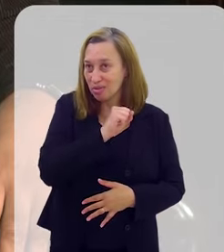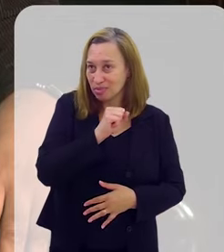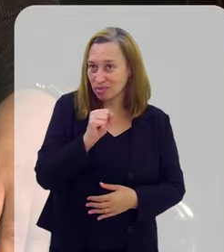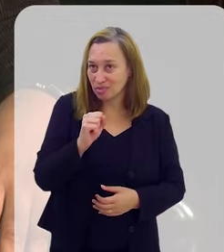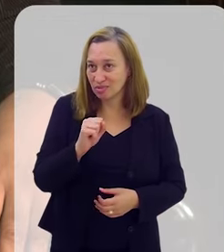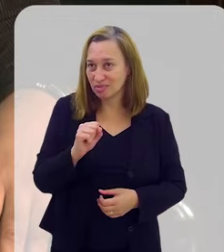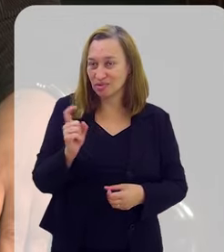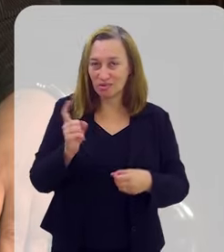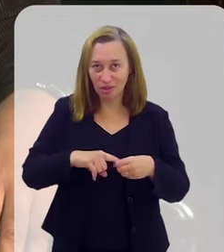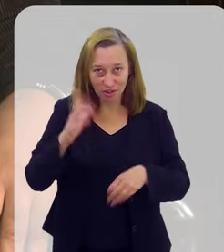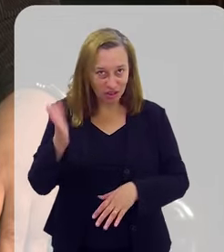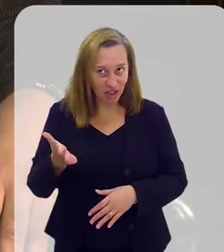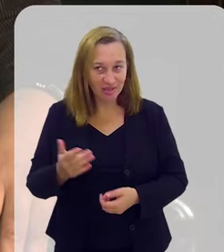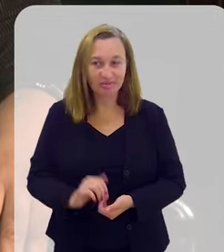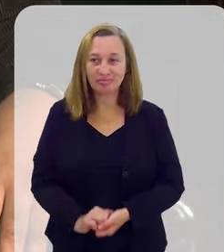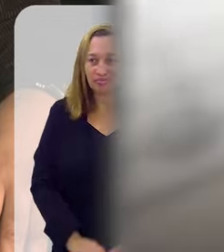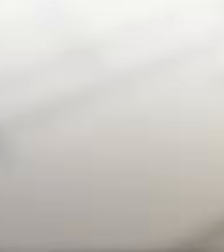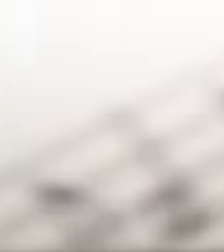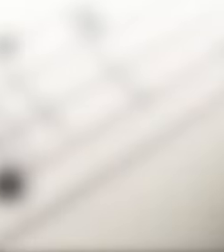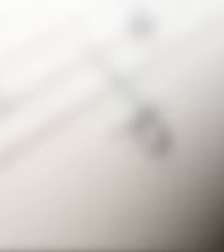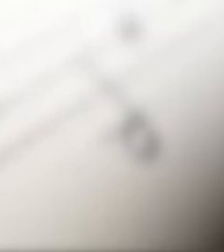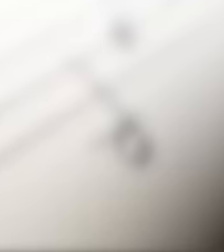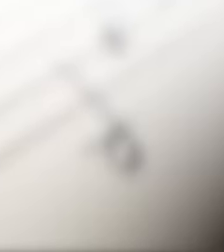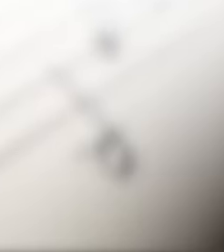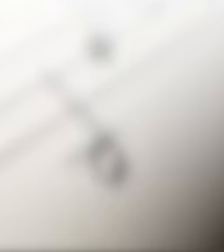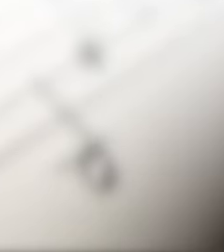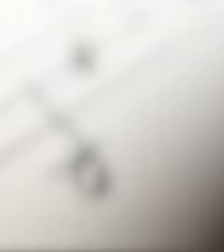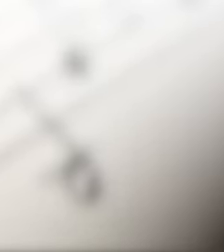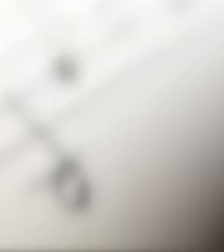e lá. A gente volta já, já.